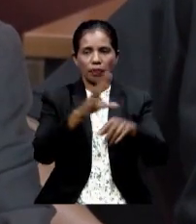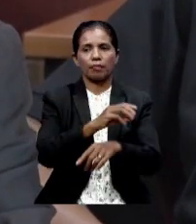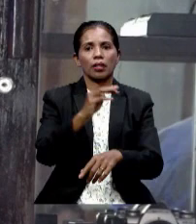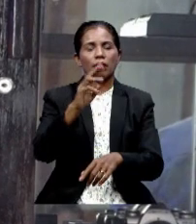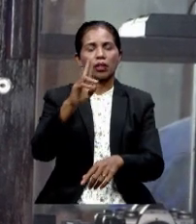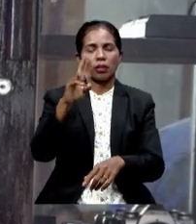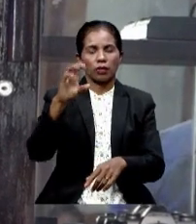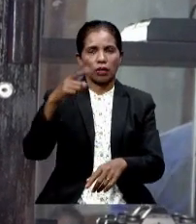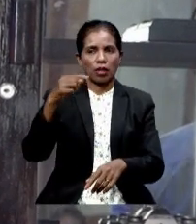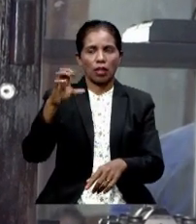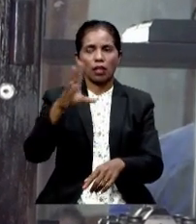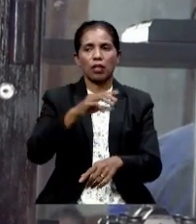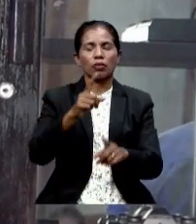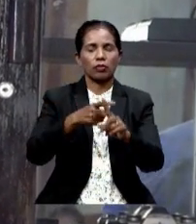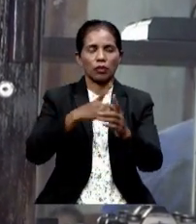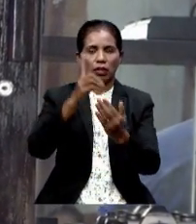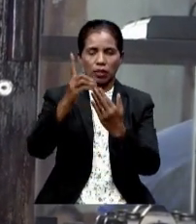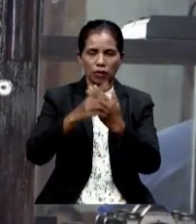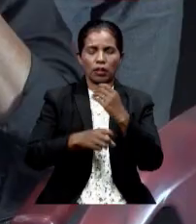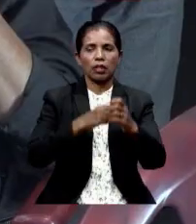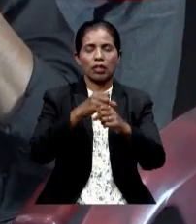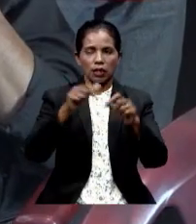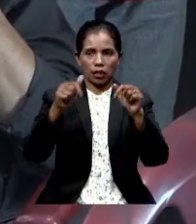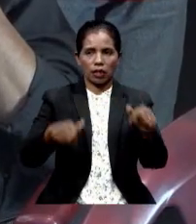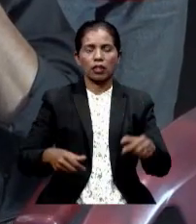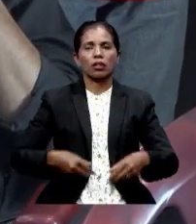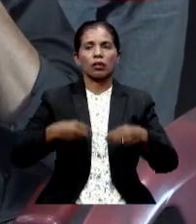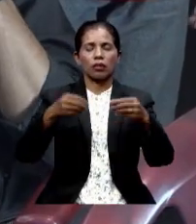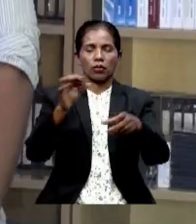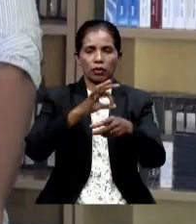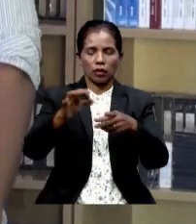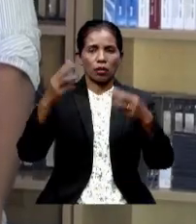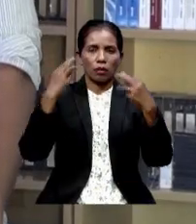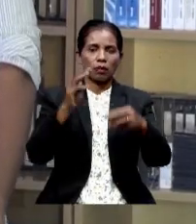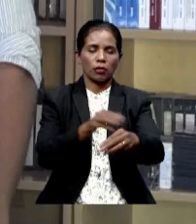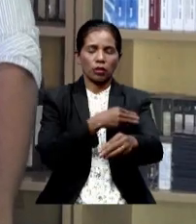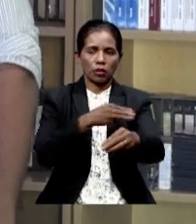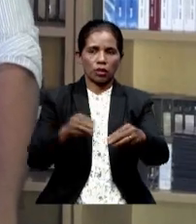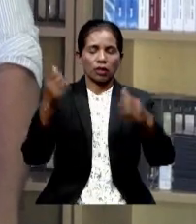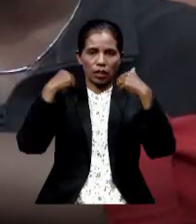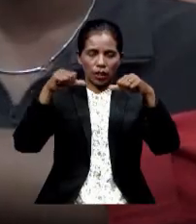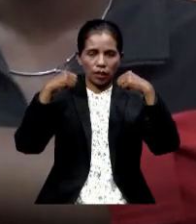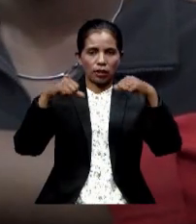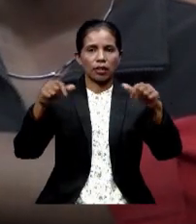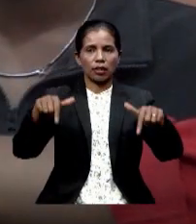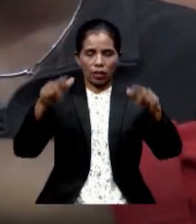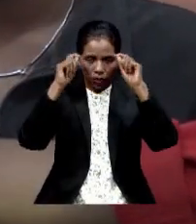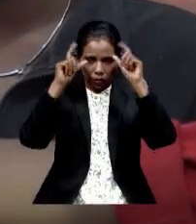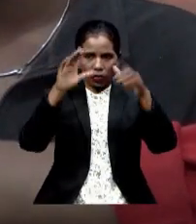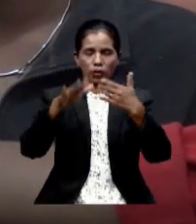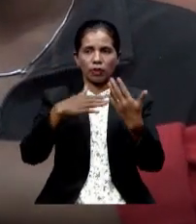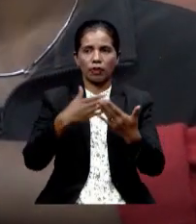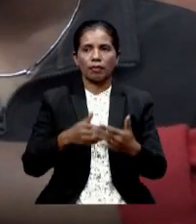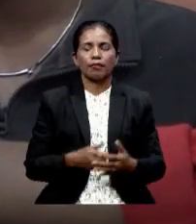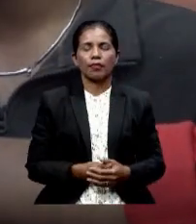HTT, fulan dezembro tinan ne Marimba Project Timor Leste, sefo formação musical nien, ba artista timoroansira. O projeto Marimba é um